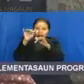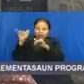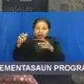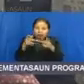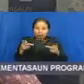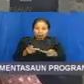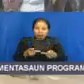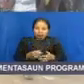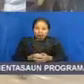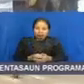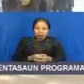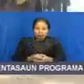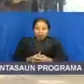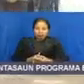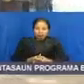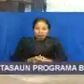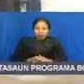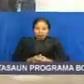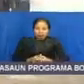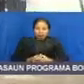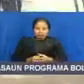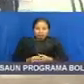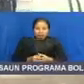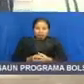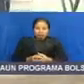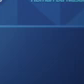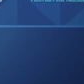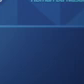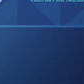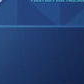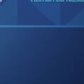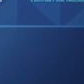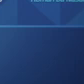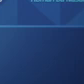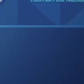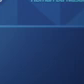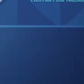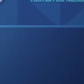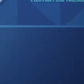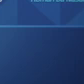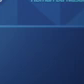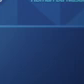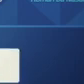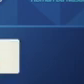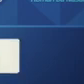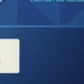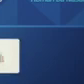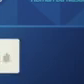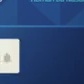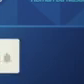fatin refere. João Aníbal, Abraão da Costa, RTTL. Hai, telespectadores atu